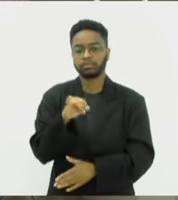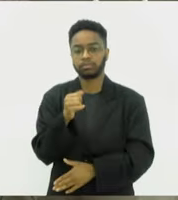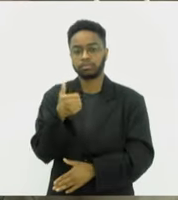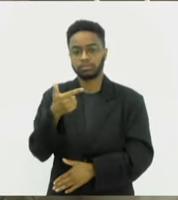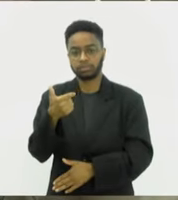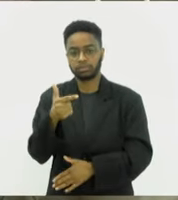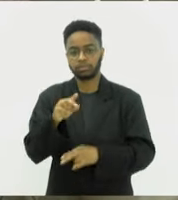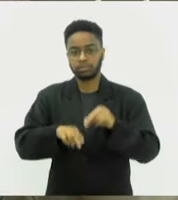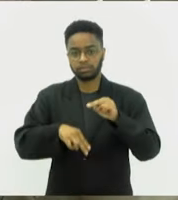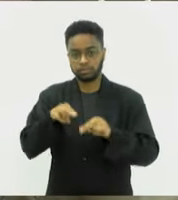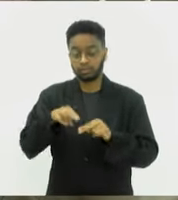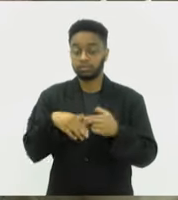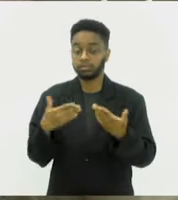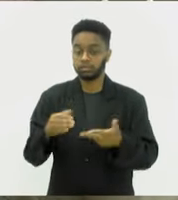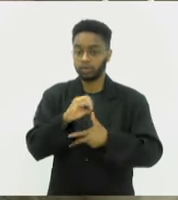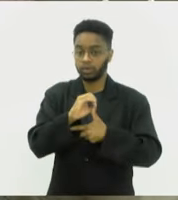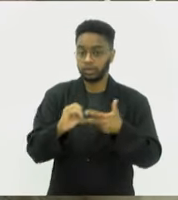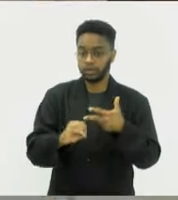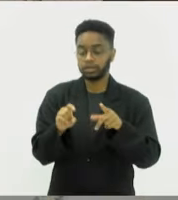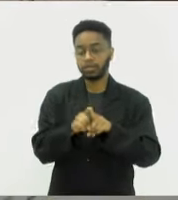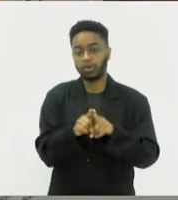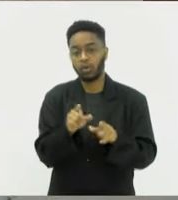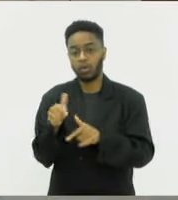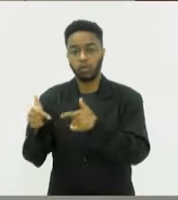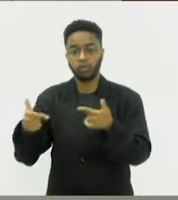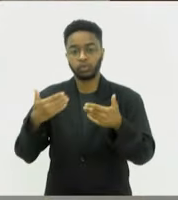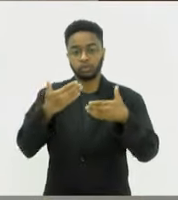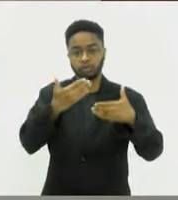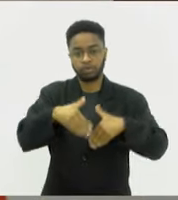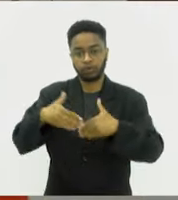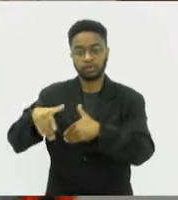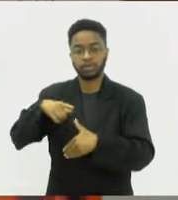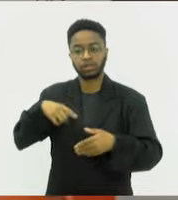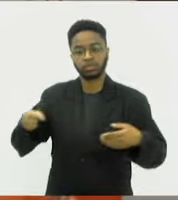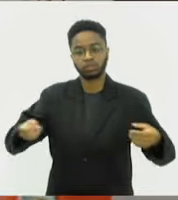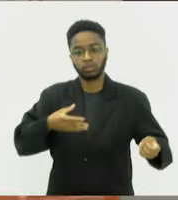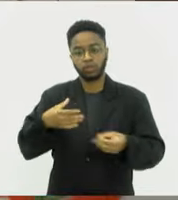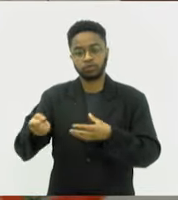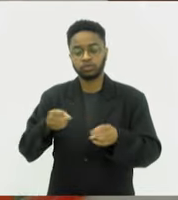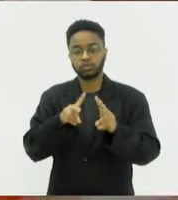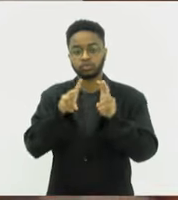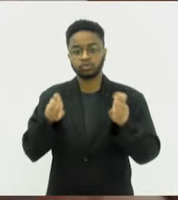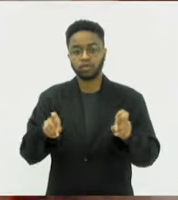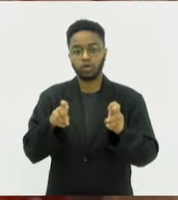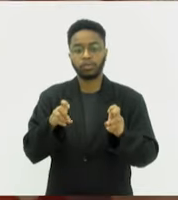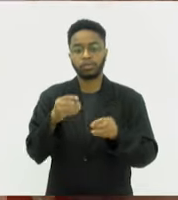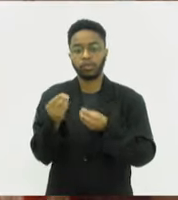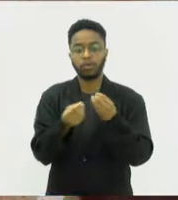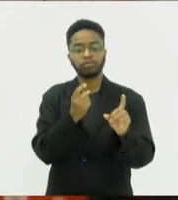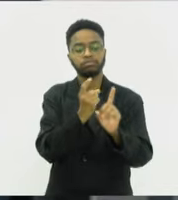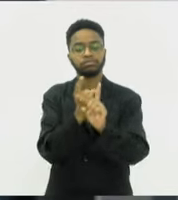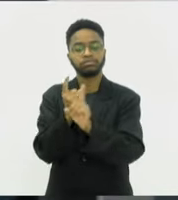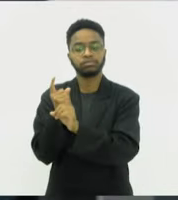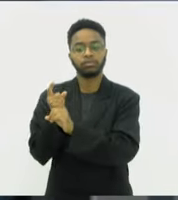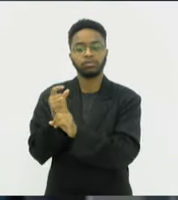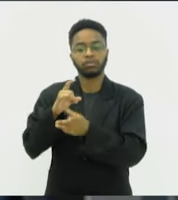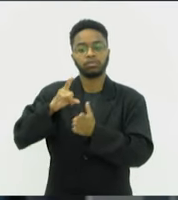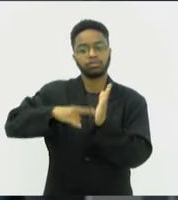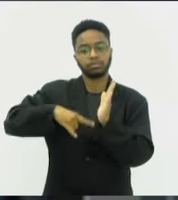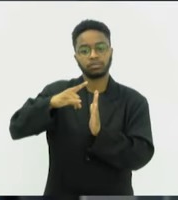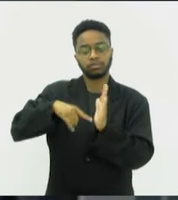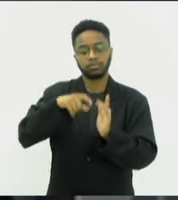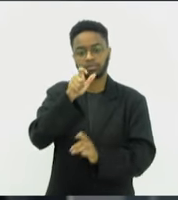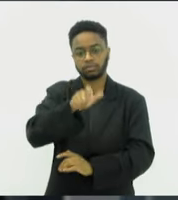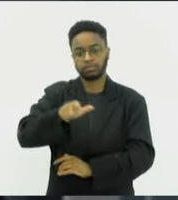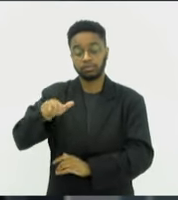como outros exames aplicados pelo INEP, terá uma série de novidades no que diz respeito à identificação dos participantes. O objetivo